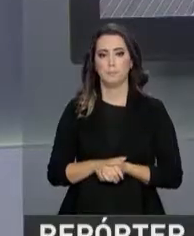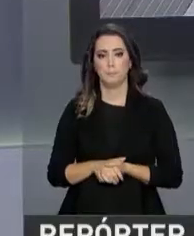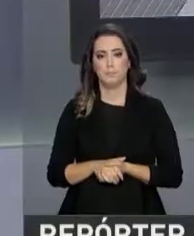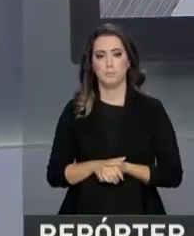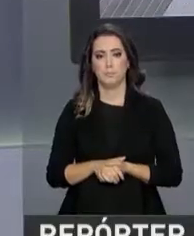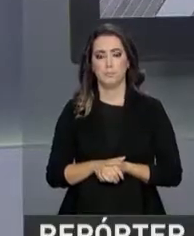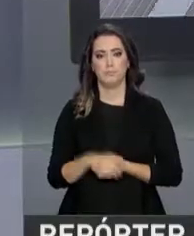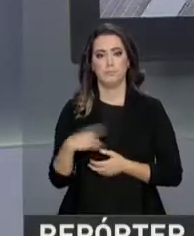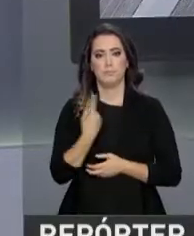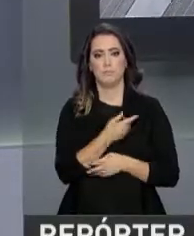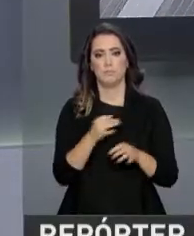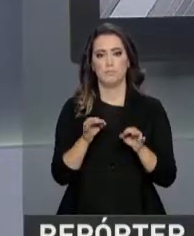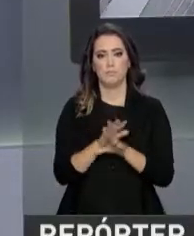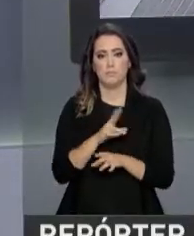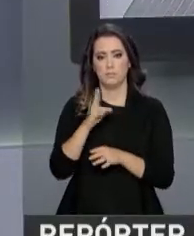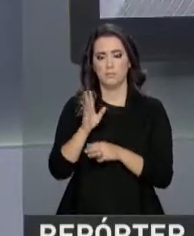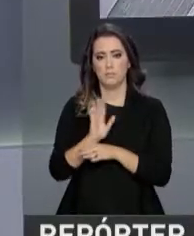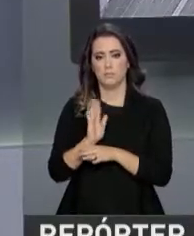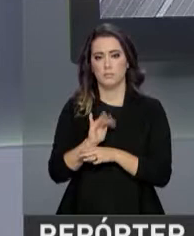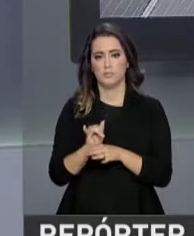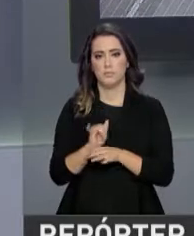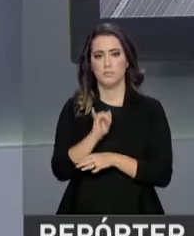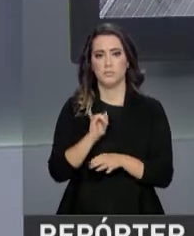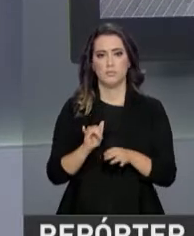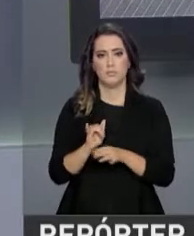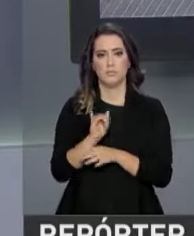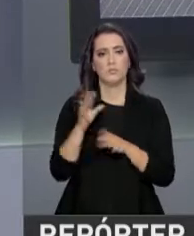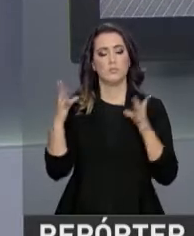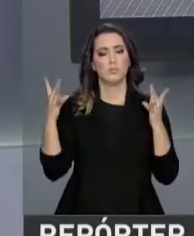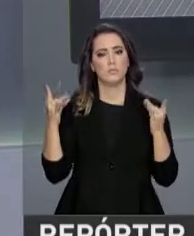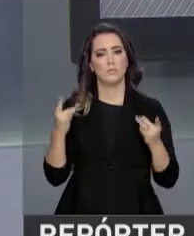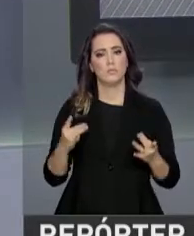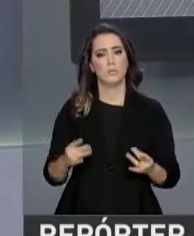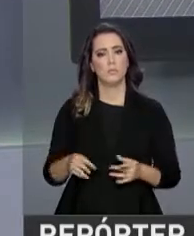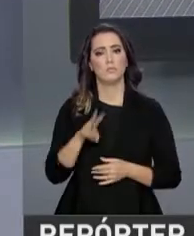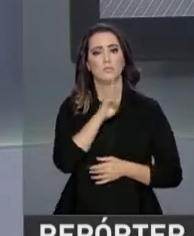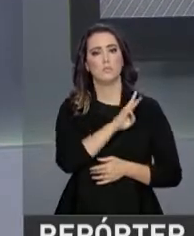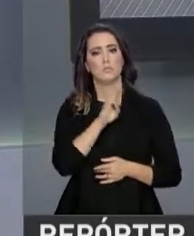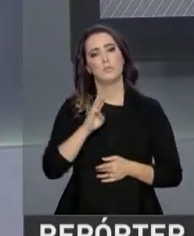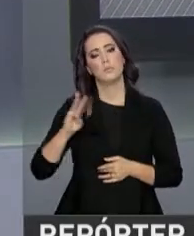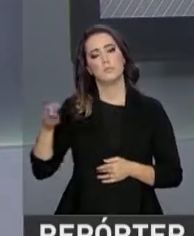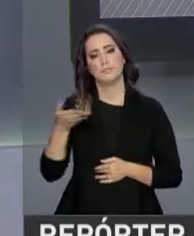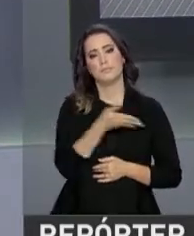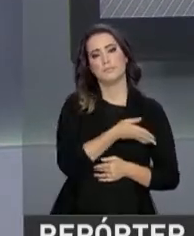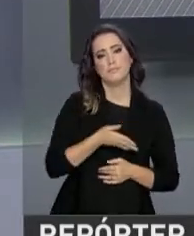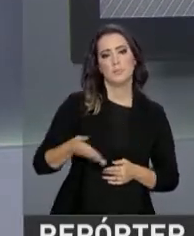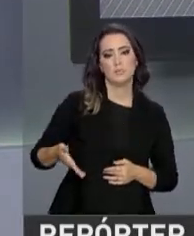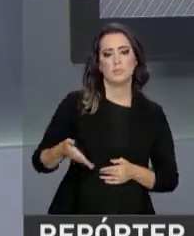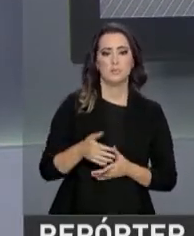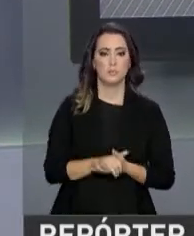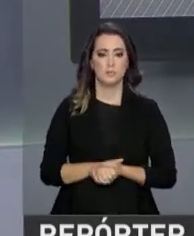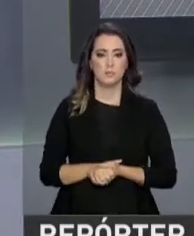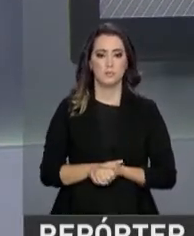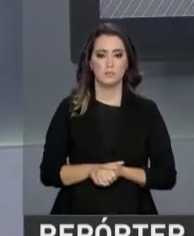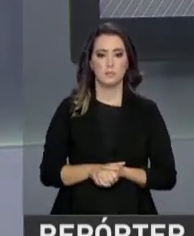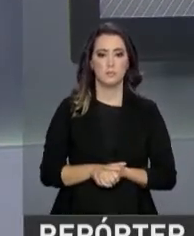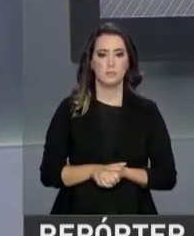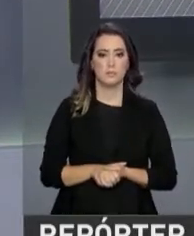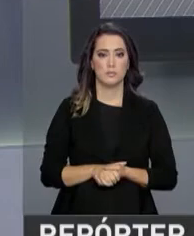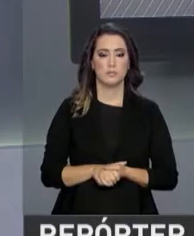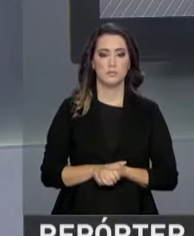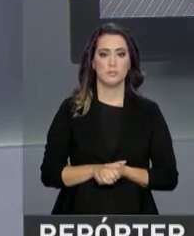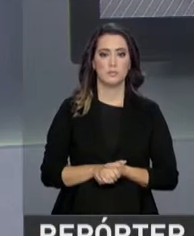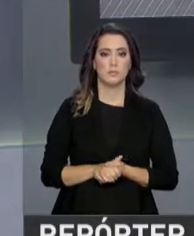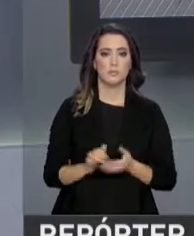nós ficamos por aqui você pode rever as reportagens no youtube e toda nossa programação também está na página da nbr na